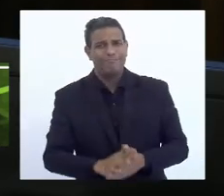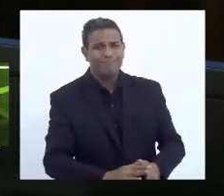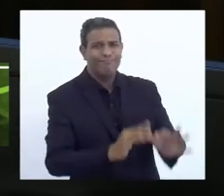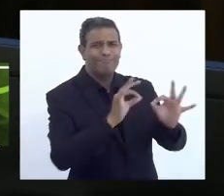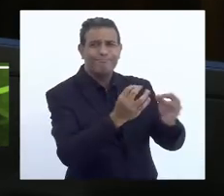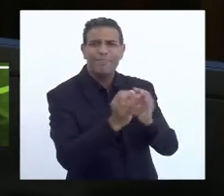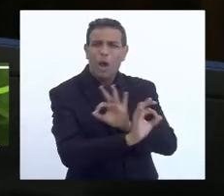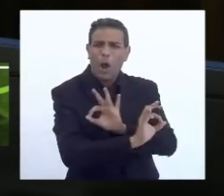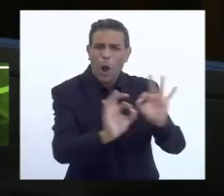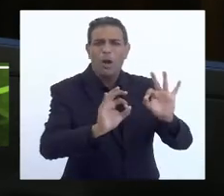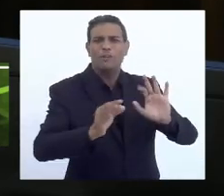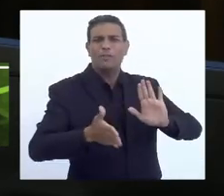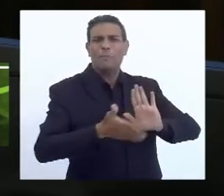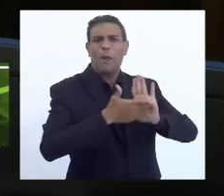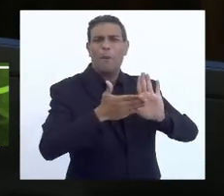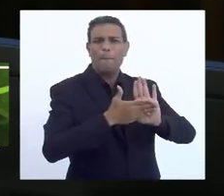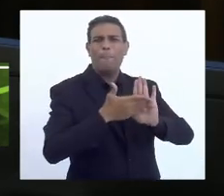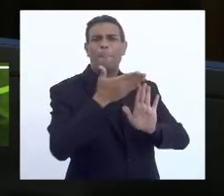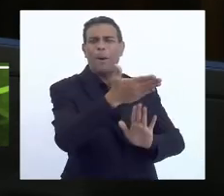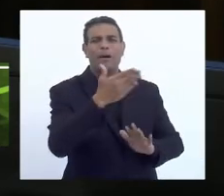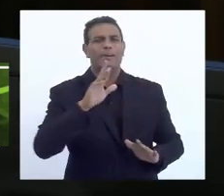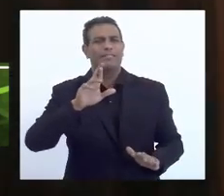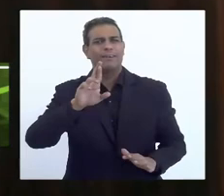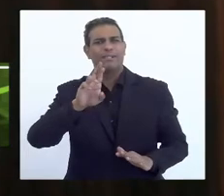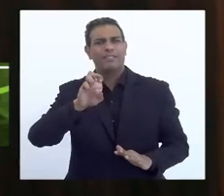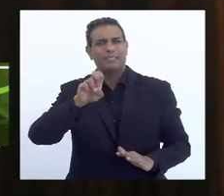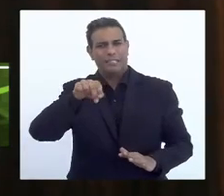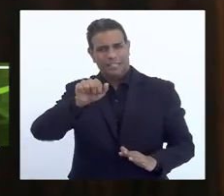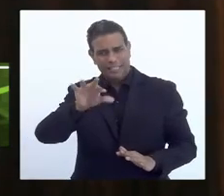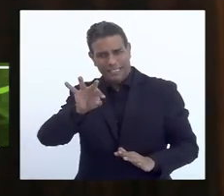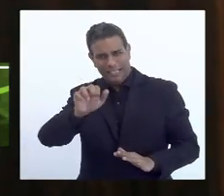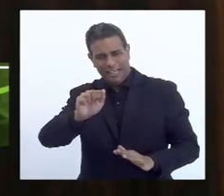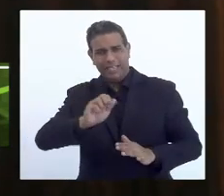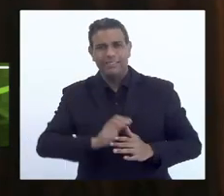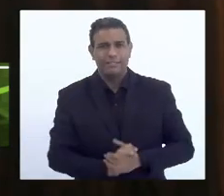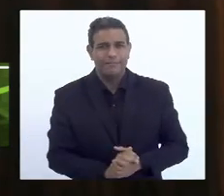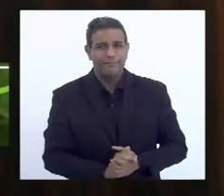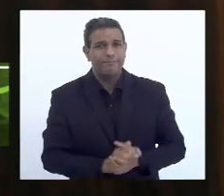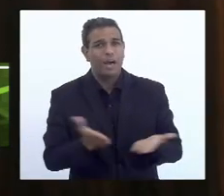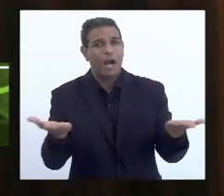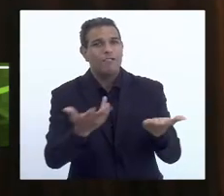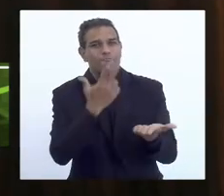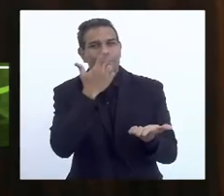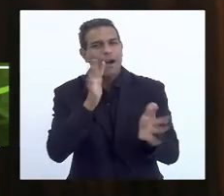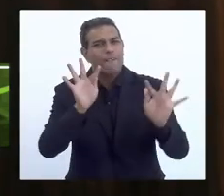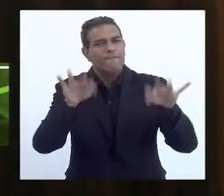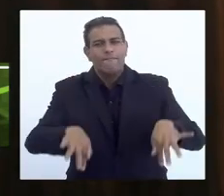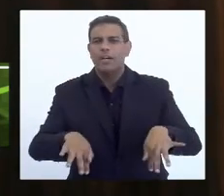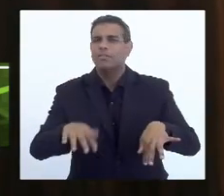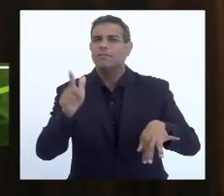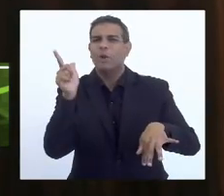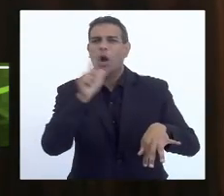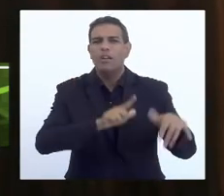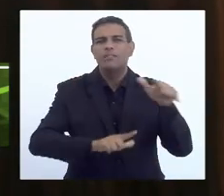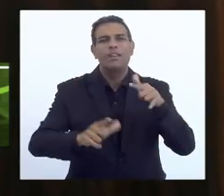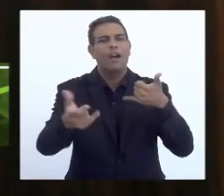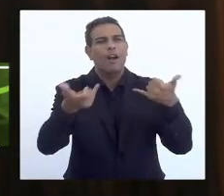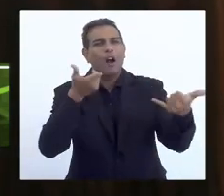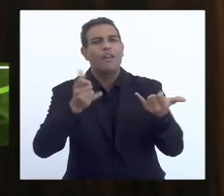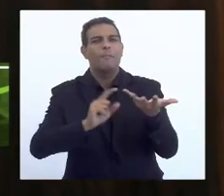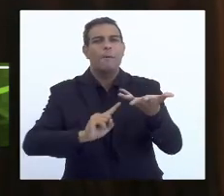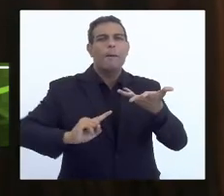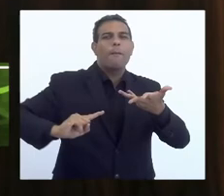Excelente proposta, deputada Renata Souza. Nós vamos sair daqui com muita